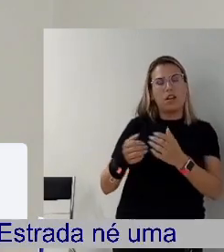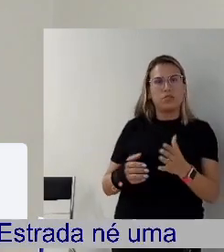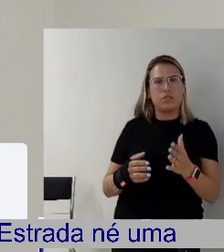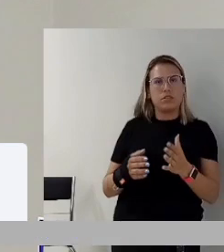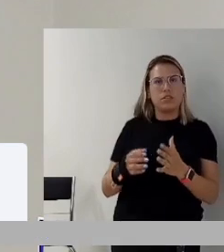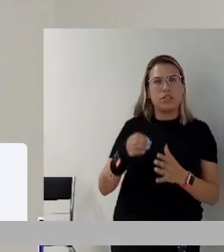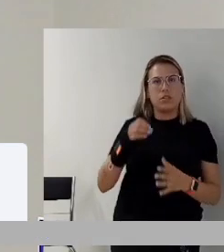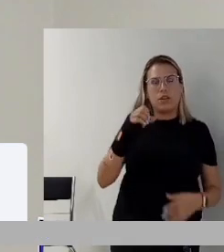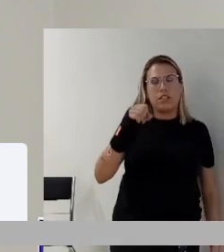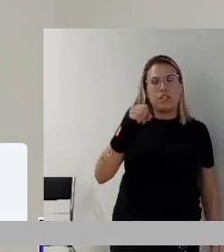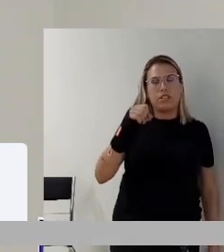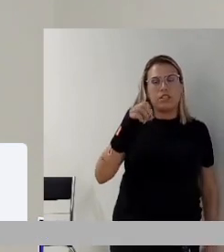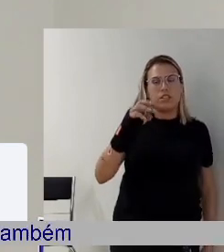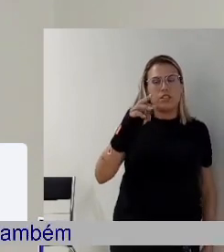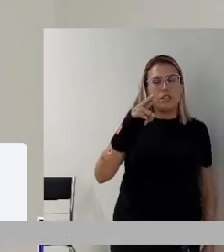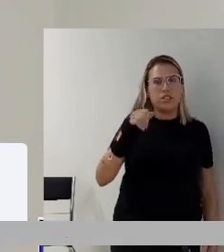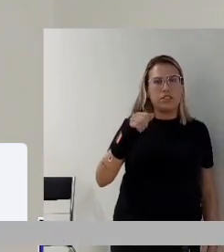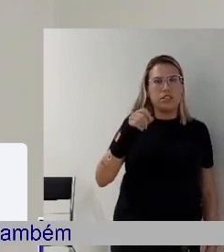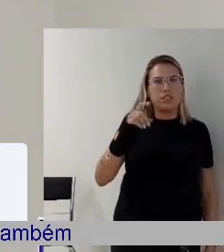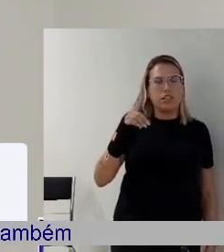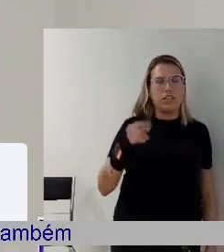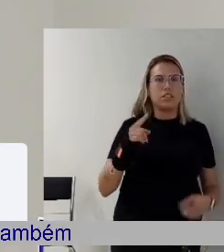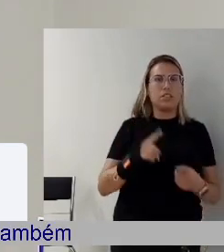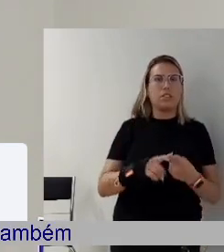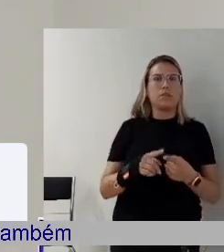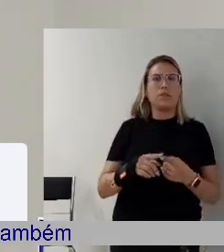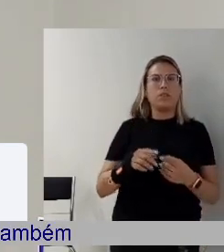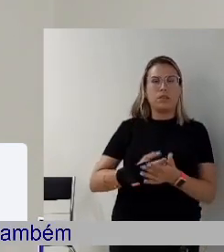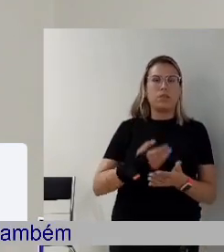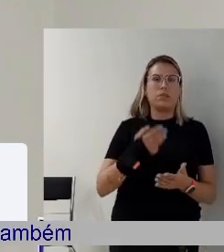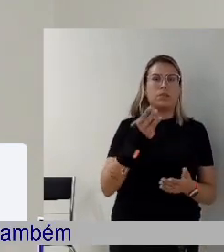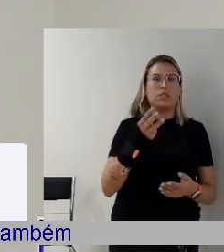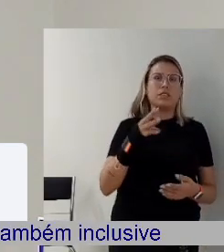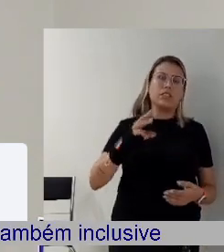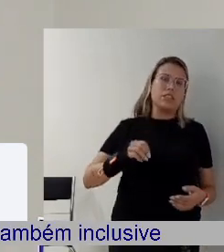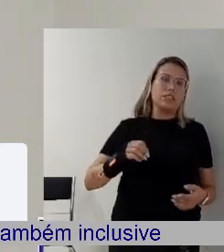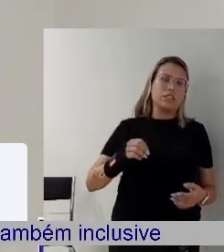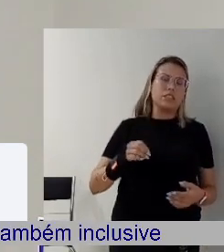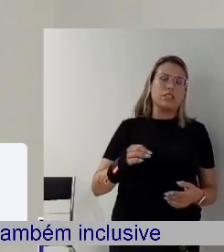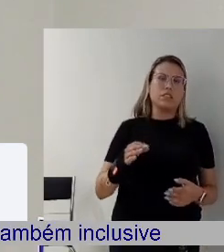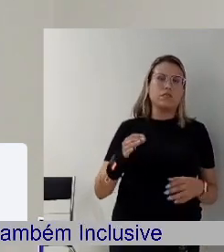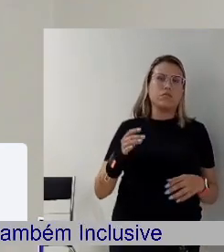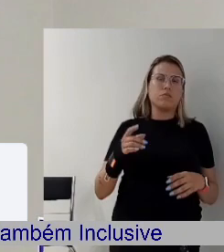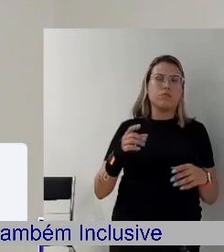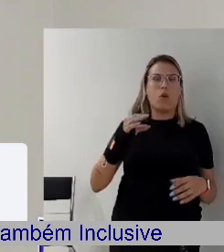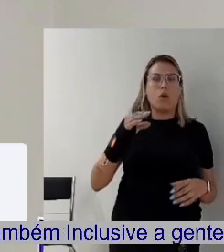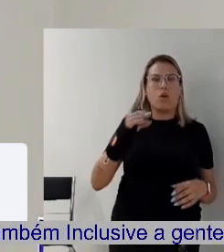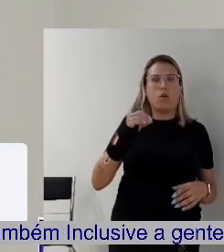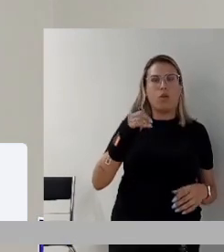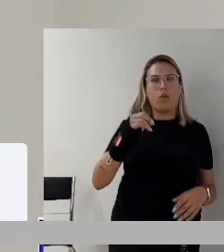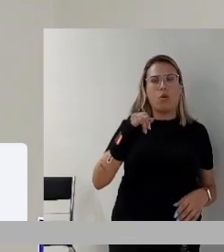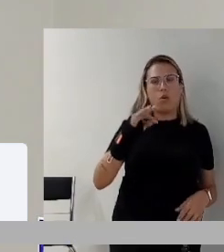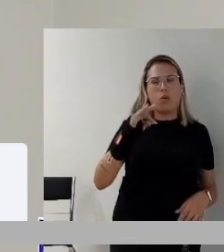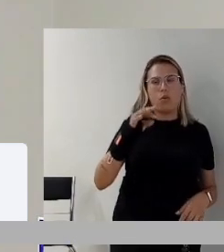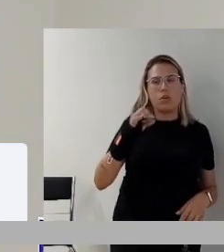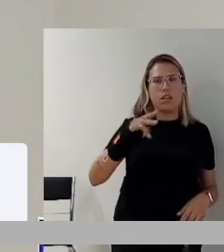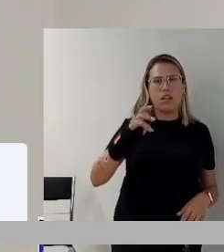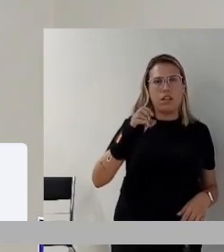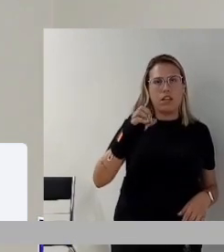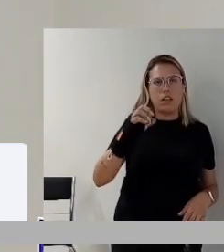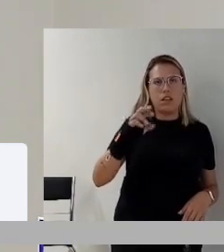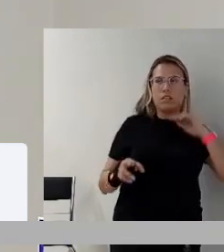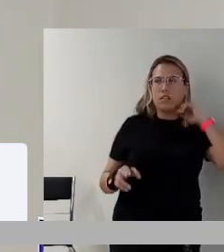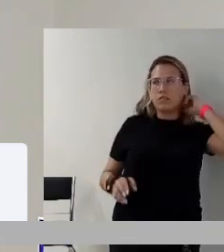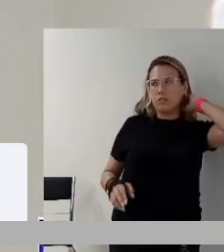estrada compramos também 30 contê né inclusive eh a gente foi até conduzido a comprar